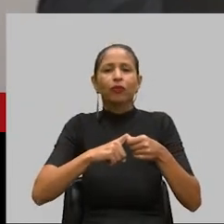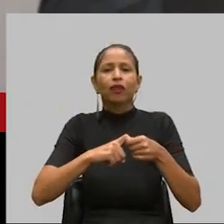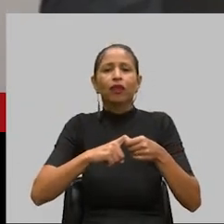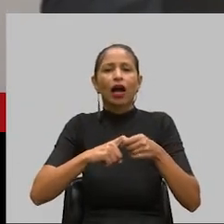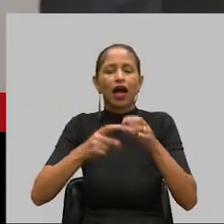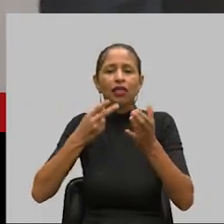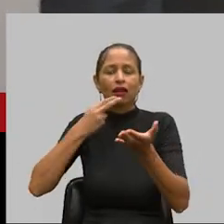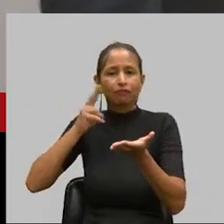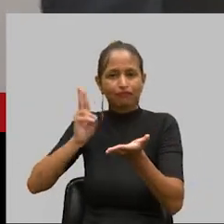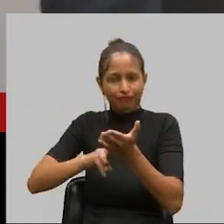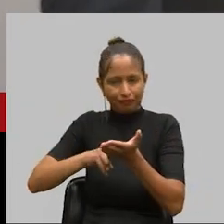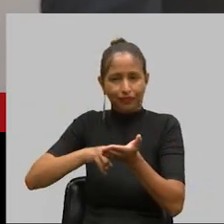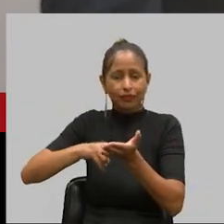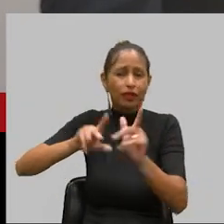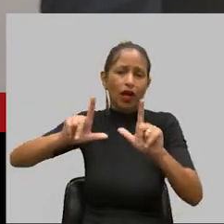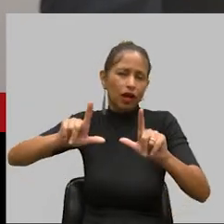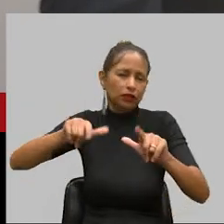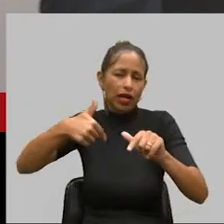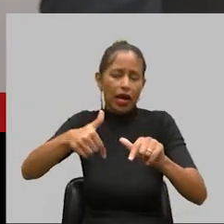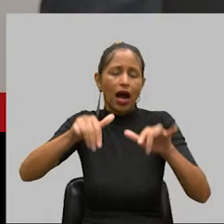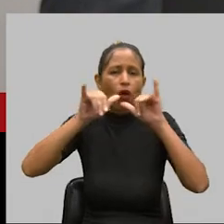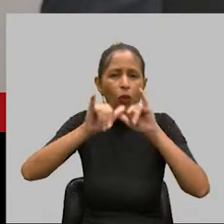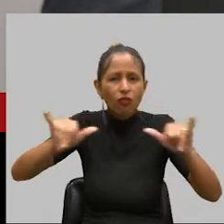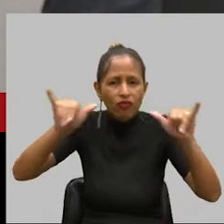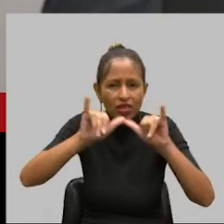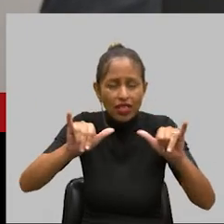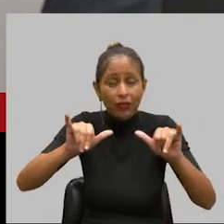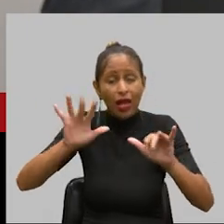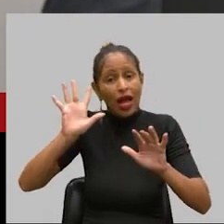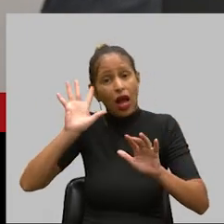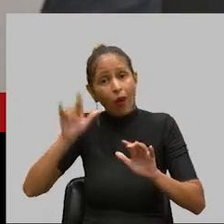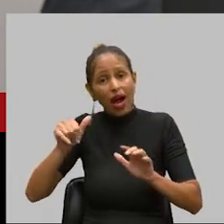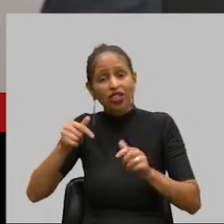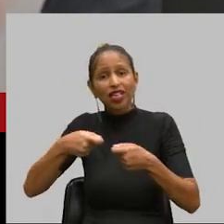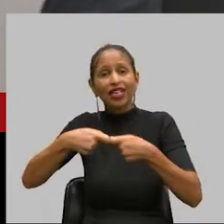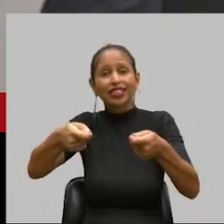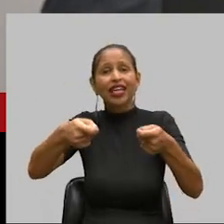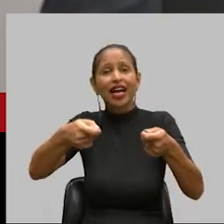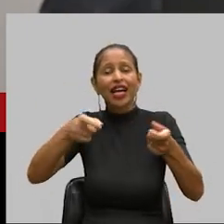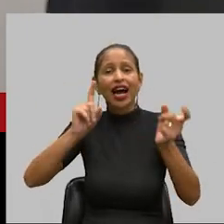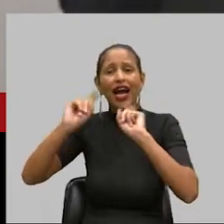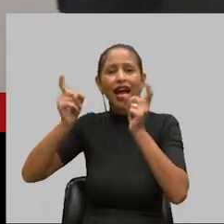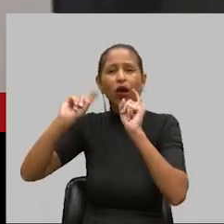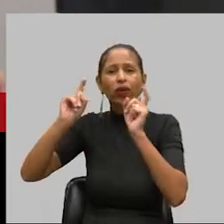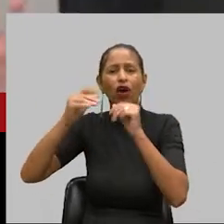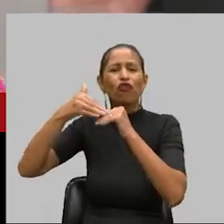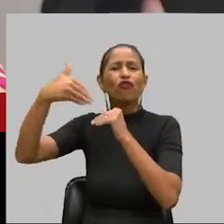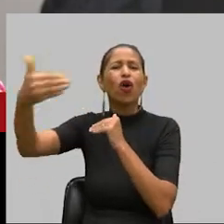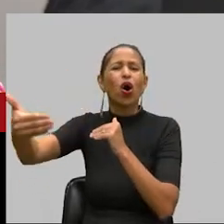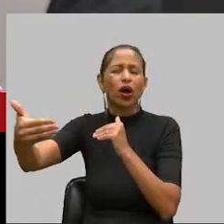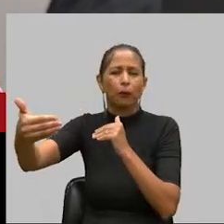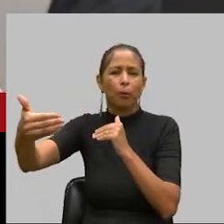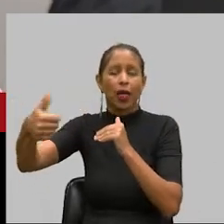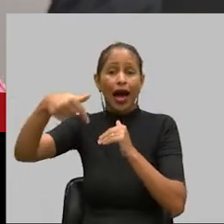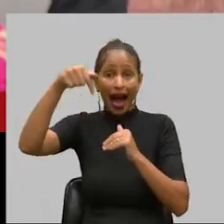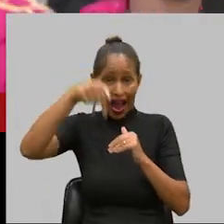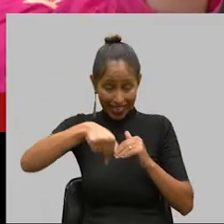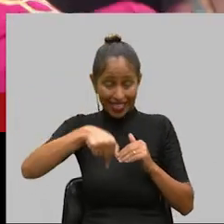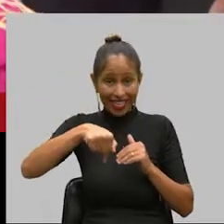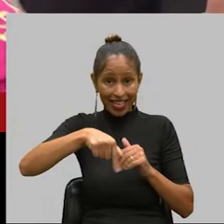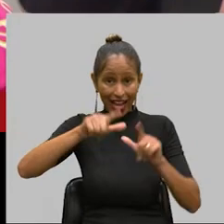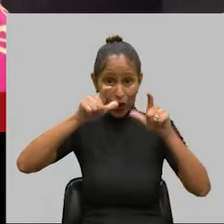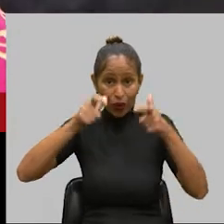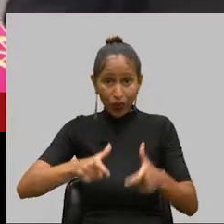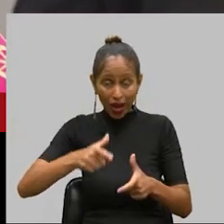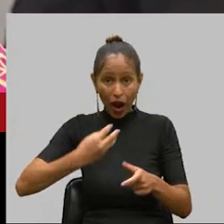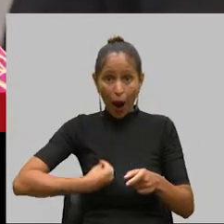entrega oficial em debate público não acho que a entrega tem que ser feita em reunião fora daqui porque é aqui o espaço com as